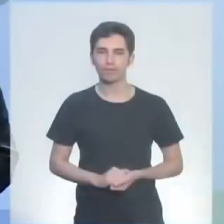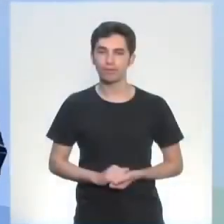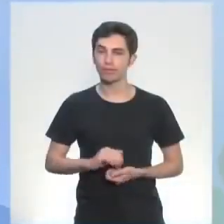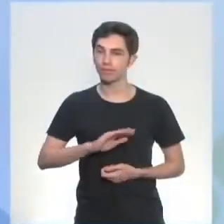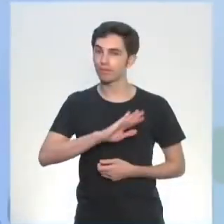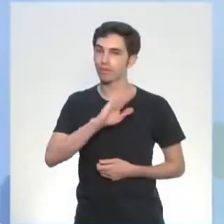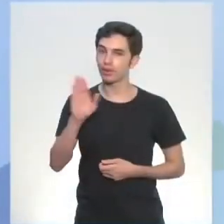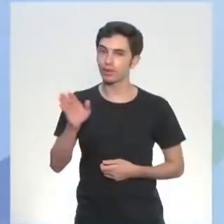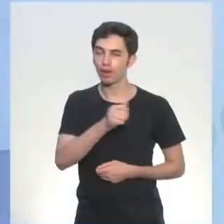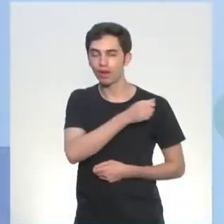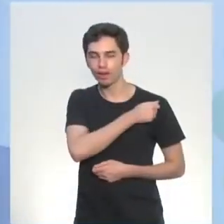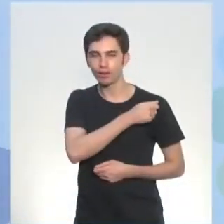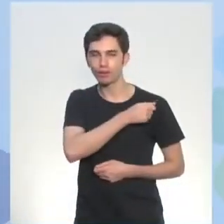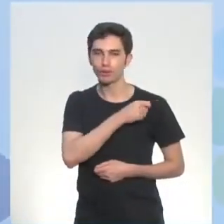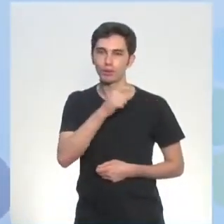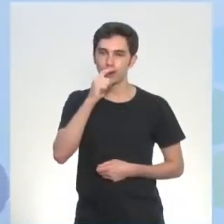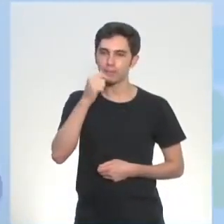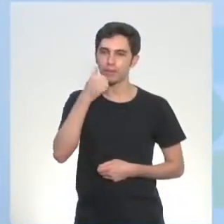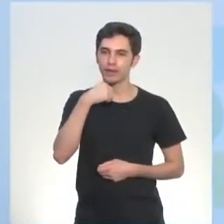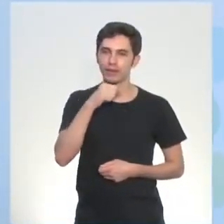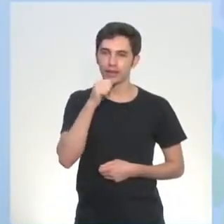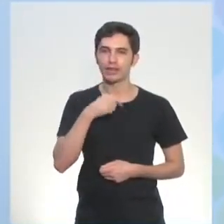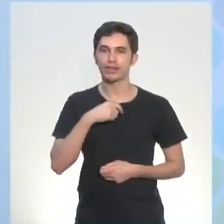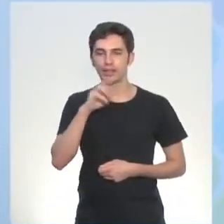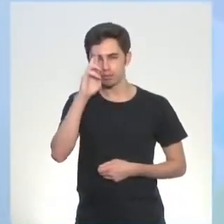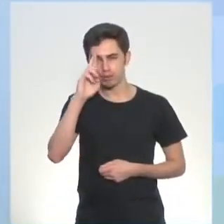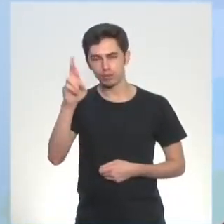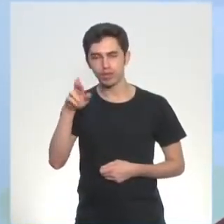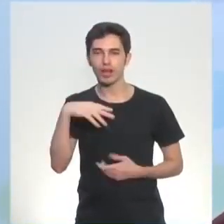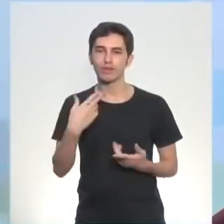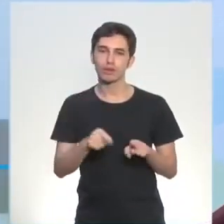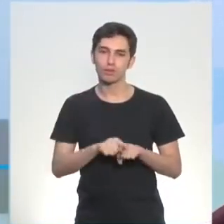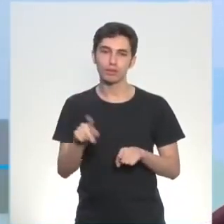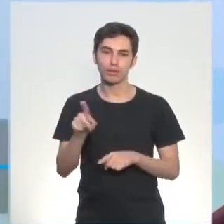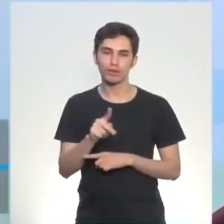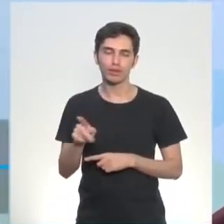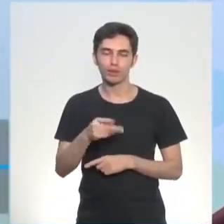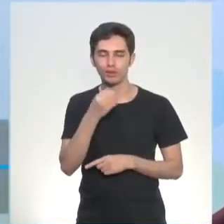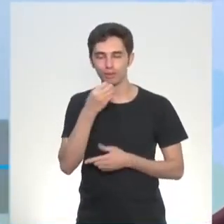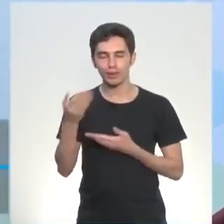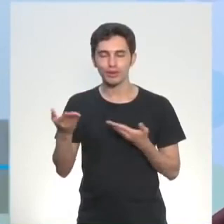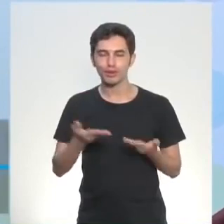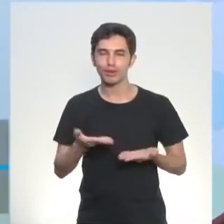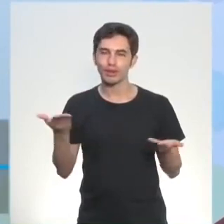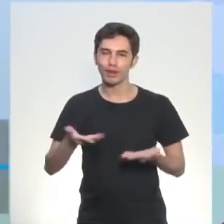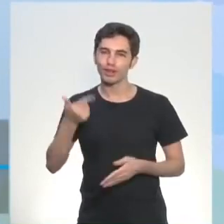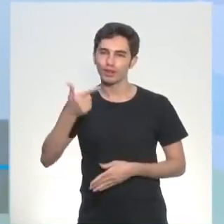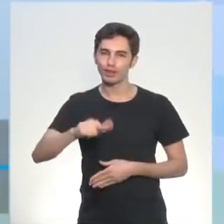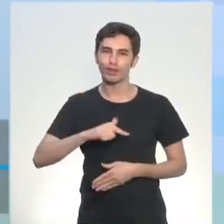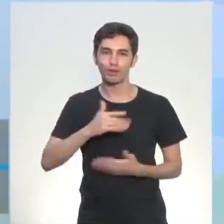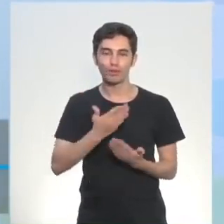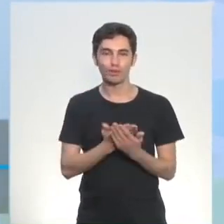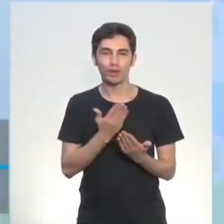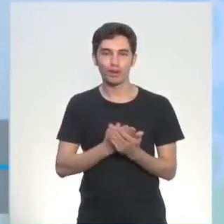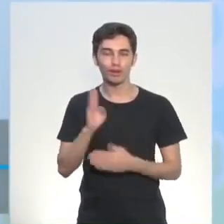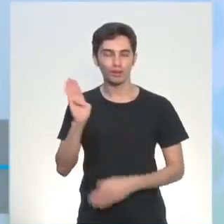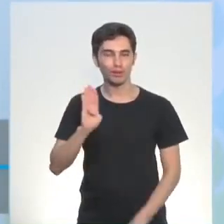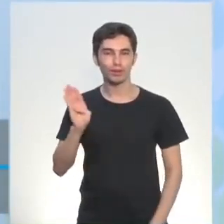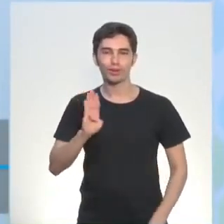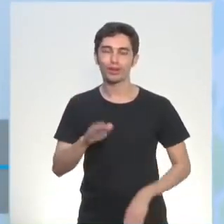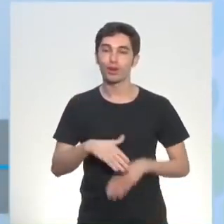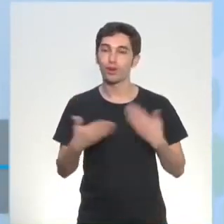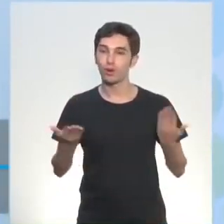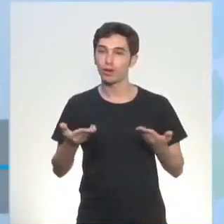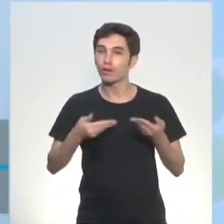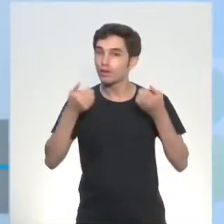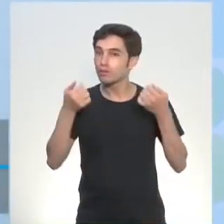Olá, aluno, pais, responsáveis, professores, sejam todos muito bem-vindos a mais uma aula de biologia. Hoje a